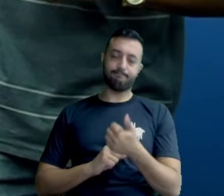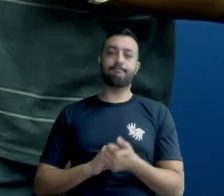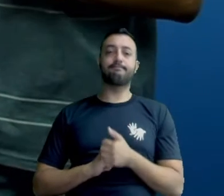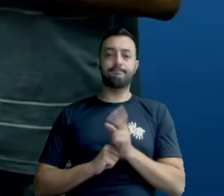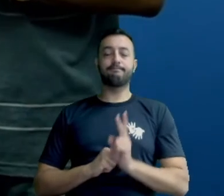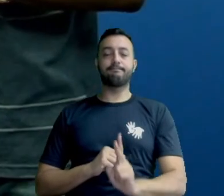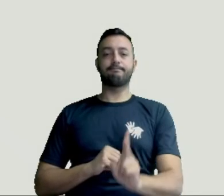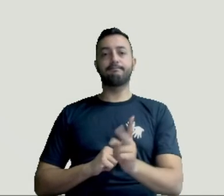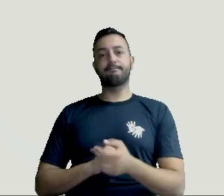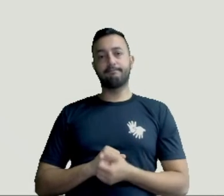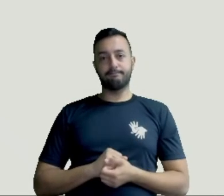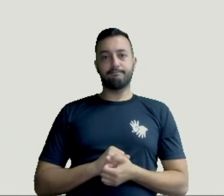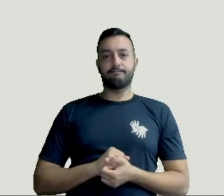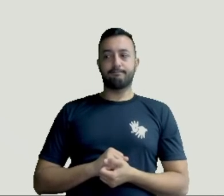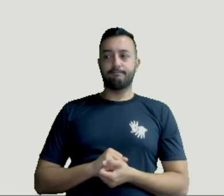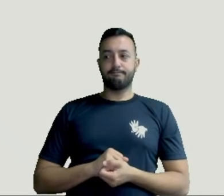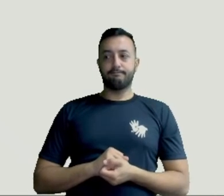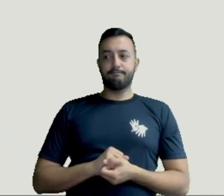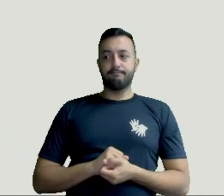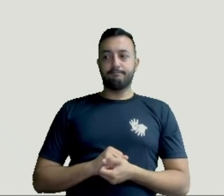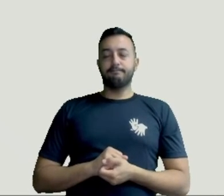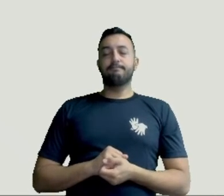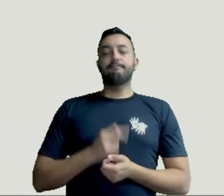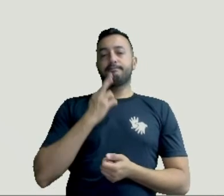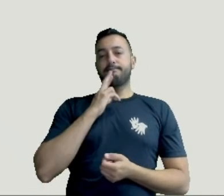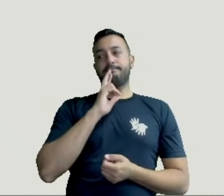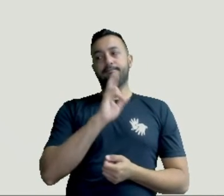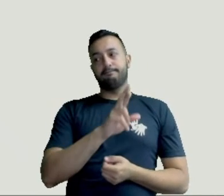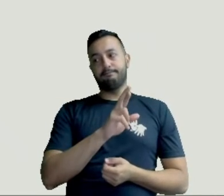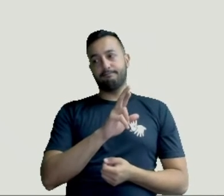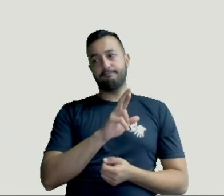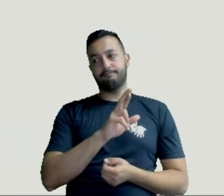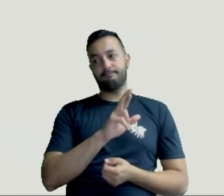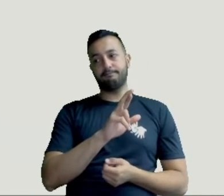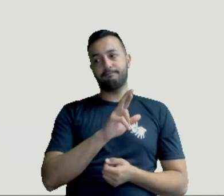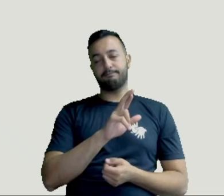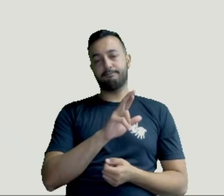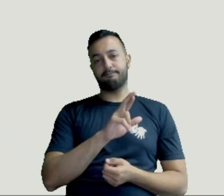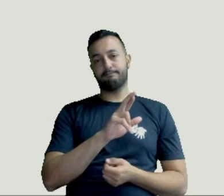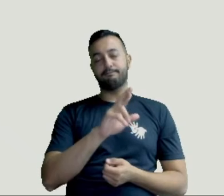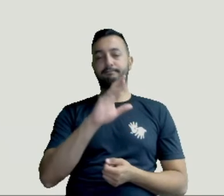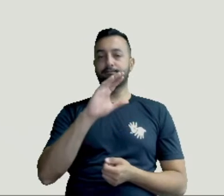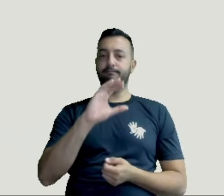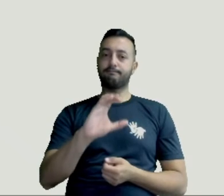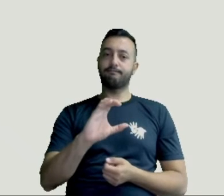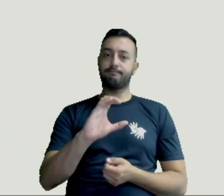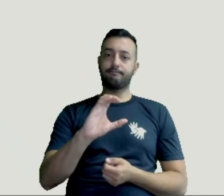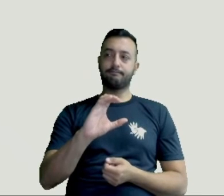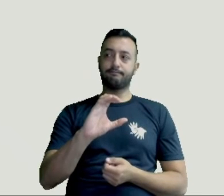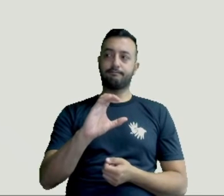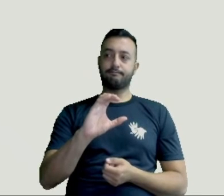Vamos prosseguir. Ó, alternativa, letra C.